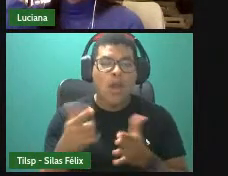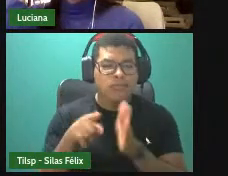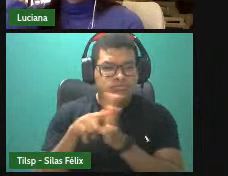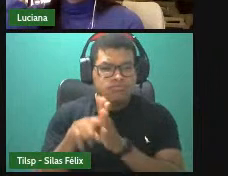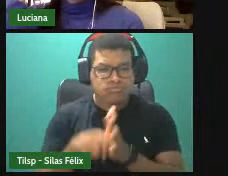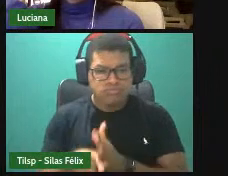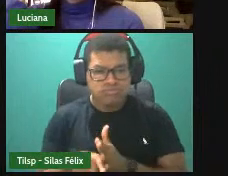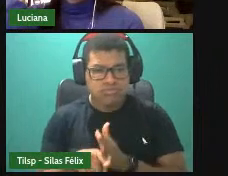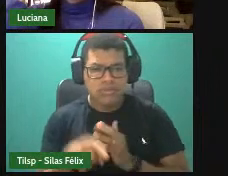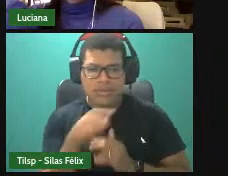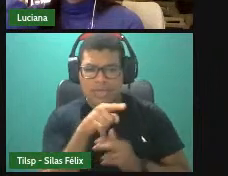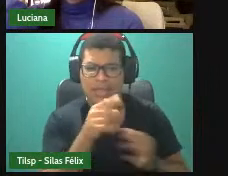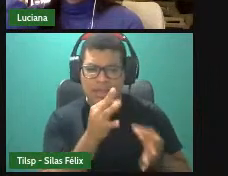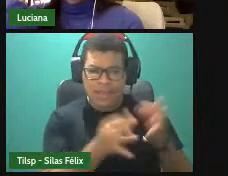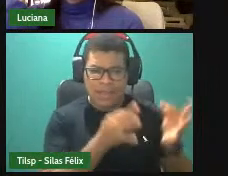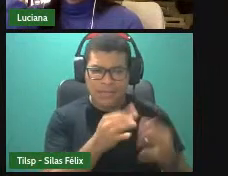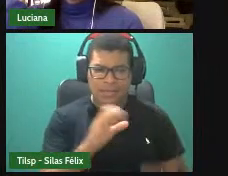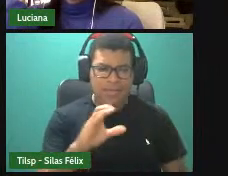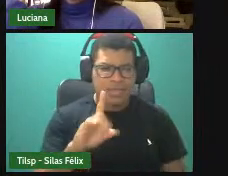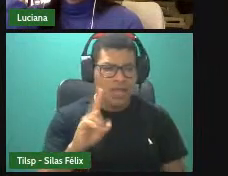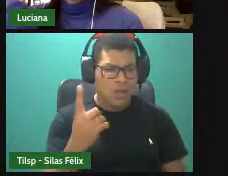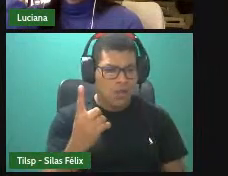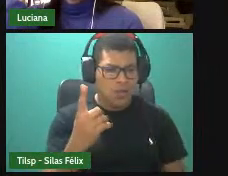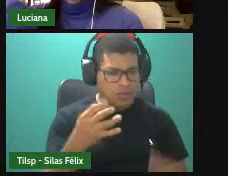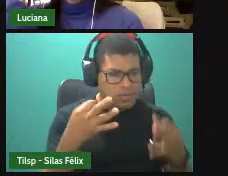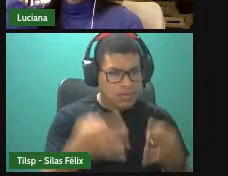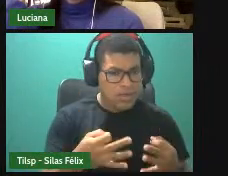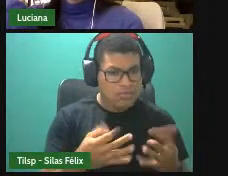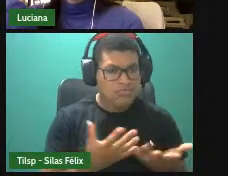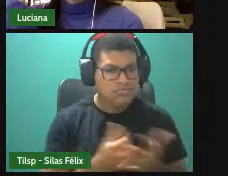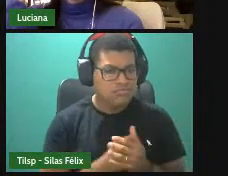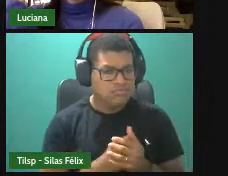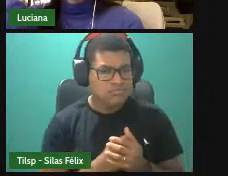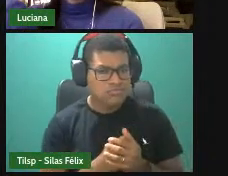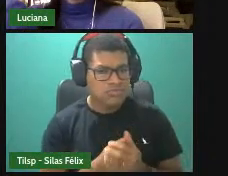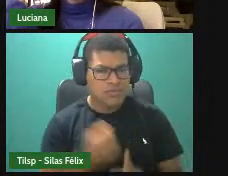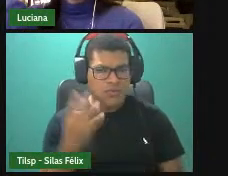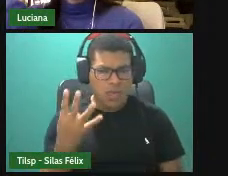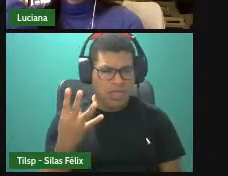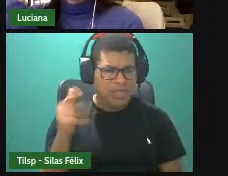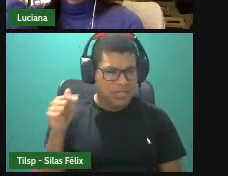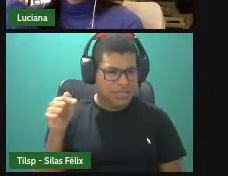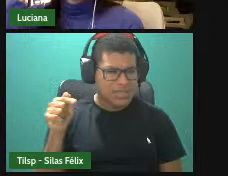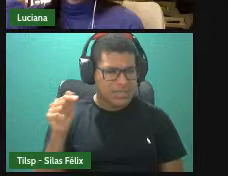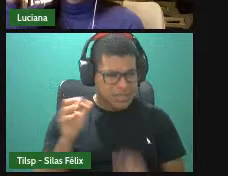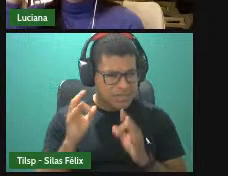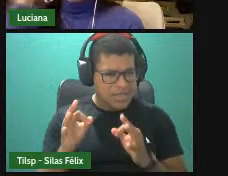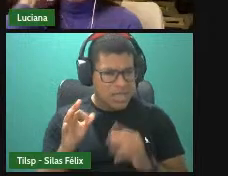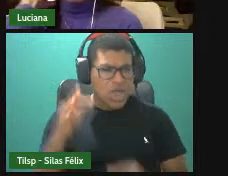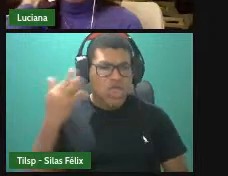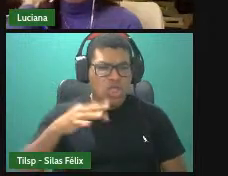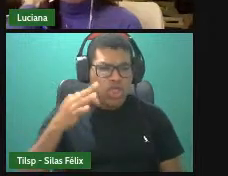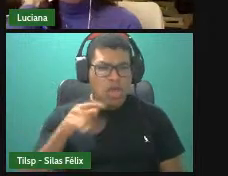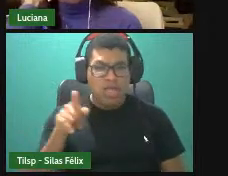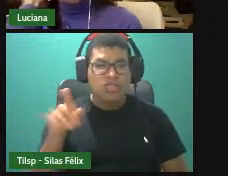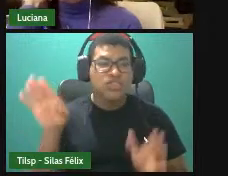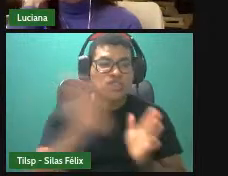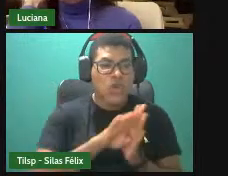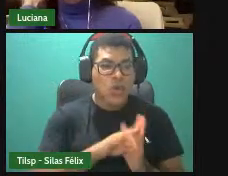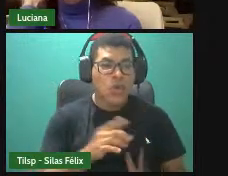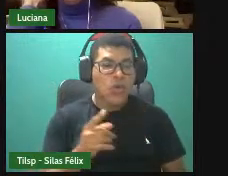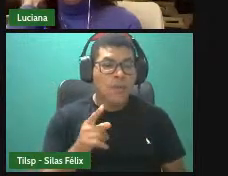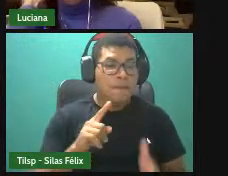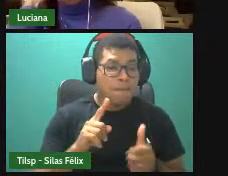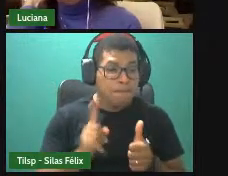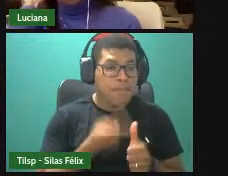correto? Tá? Do 47. Puxa, será que foi o 47 mesmo que estava causando a dor lá quando ele chegou na primeira vez?